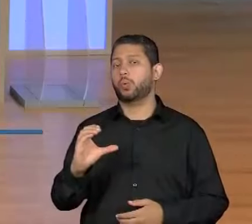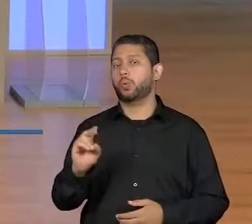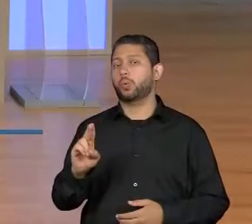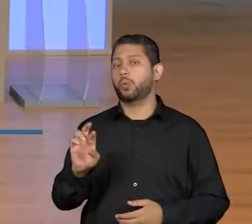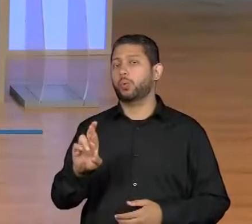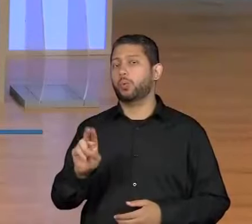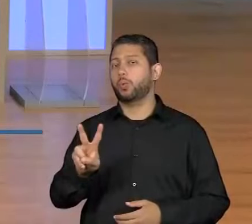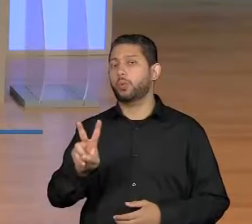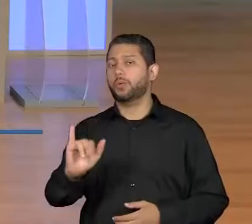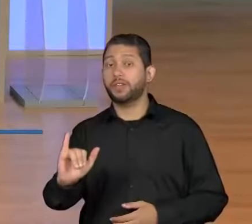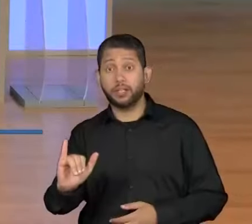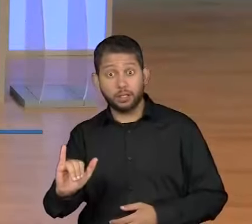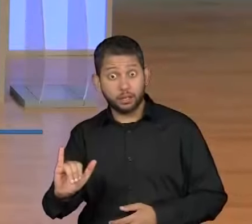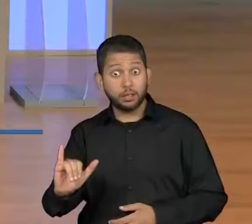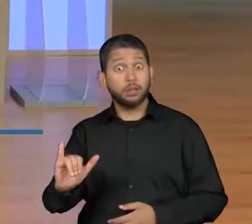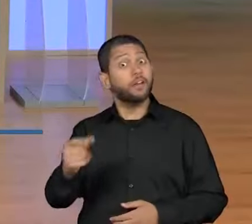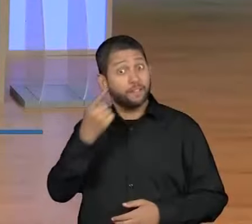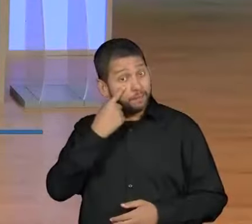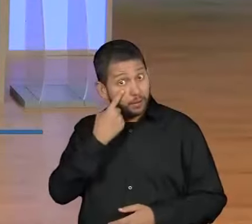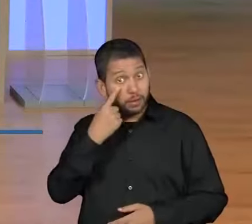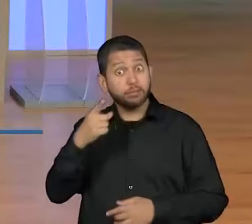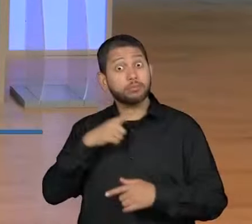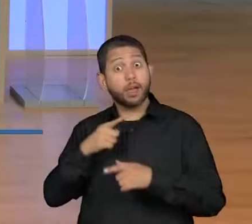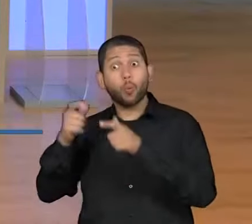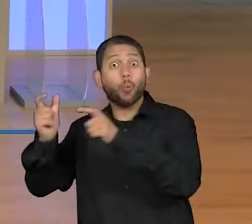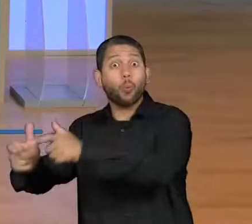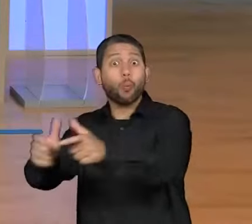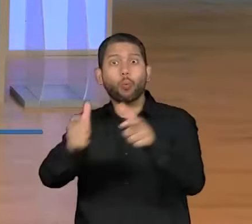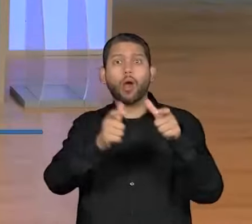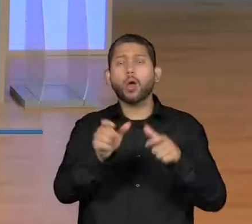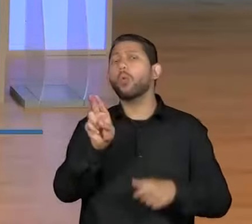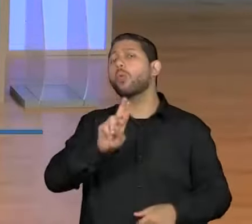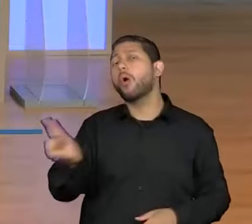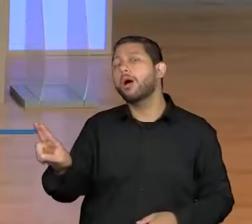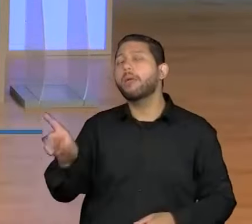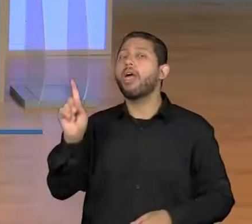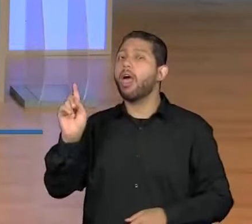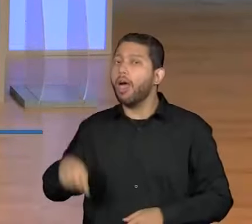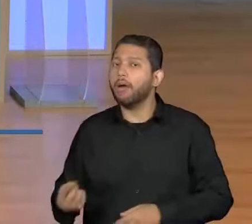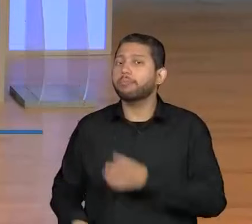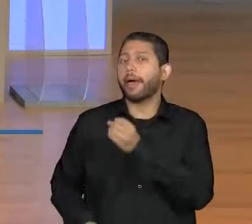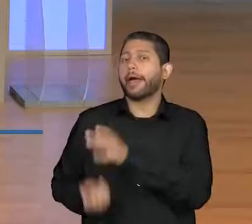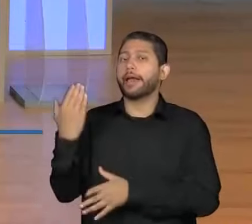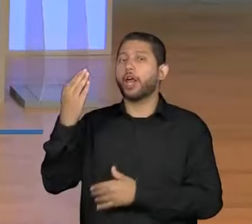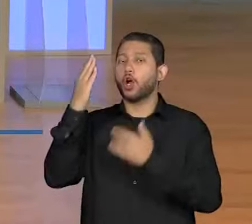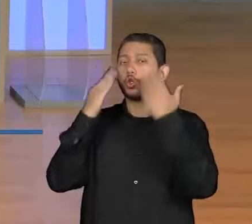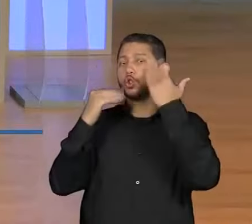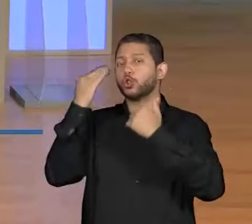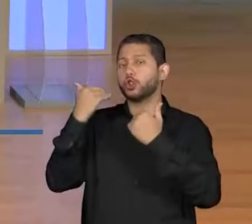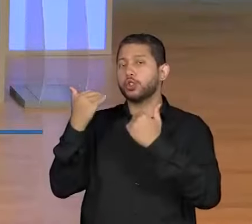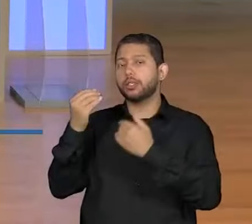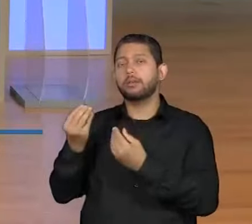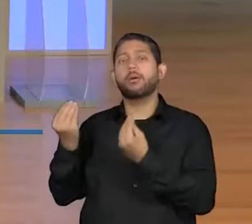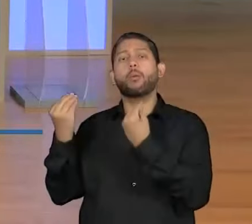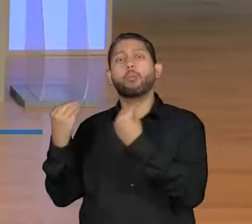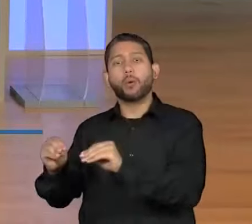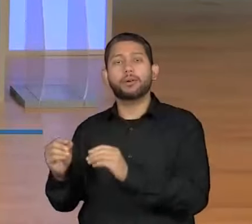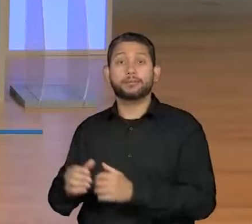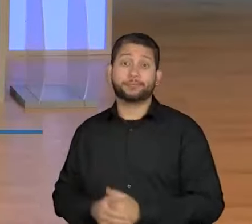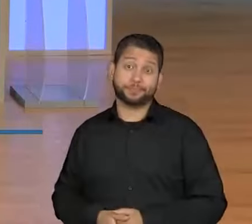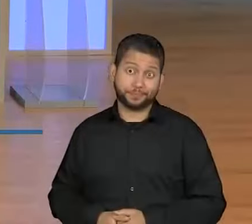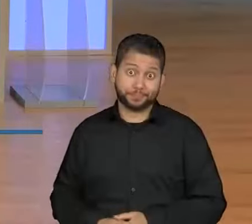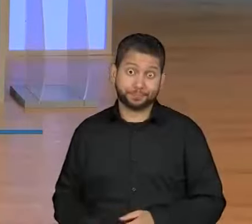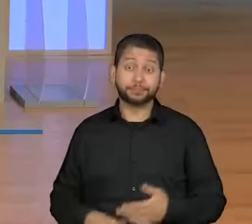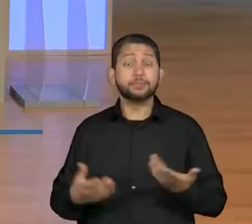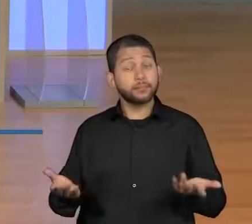Muito interessante, não? E olha só, lá na nossa cidade também, podemos falar um pouquinho sobre pontos turísticos. Nós temos ali o